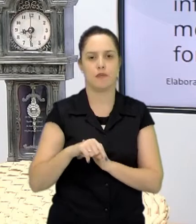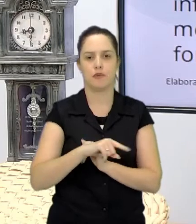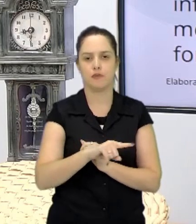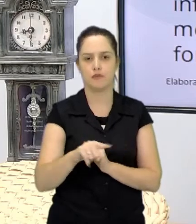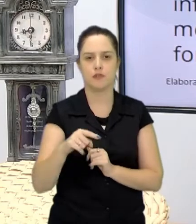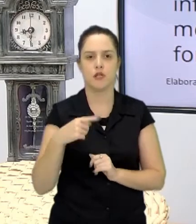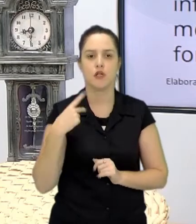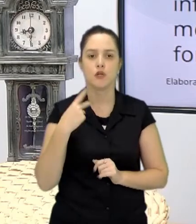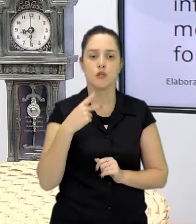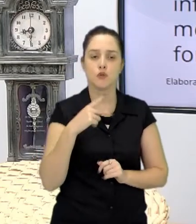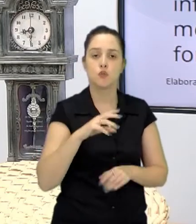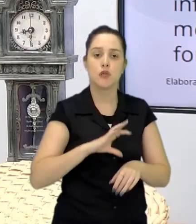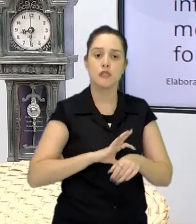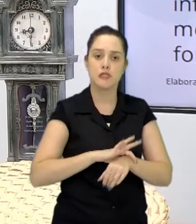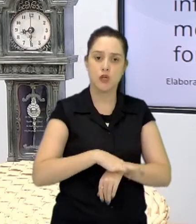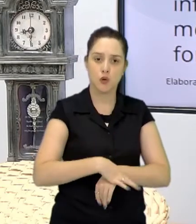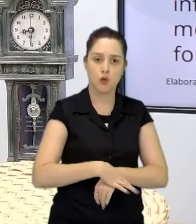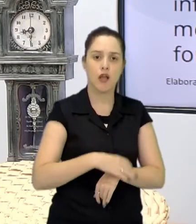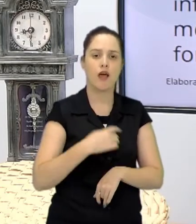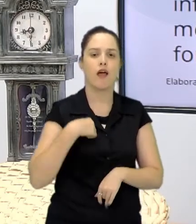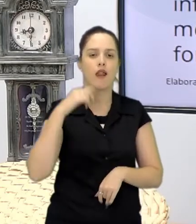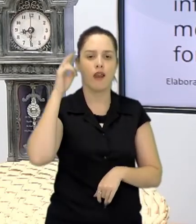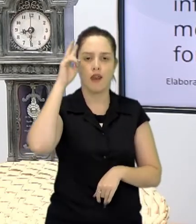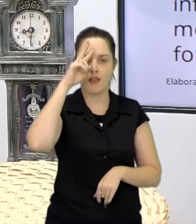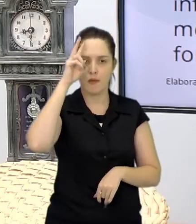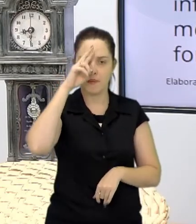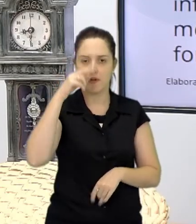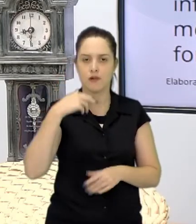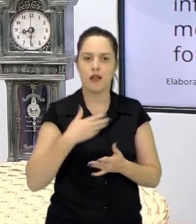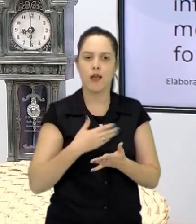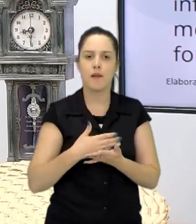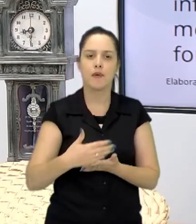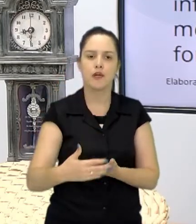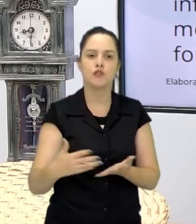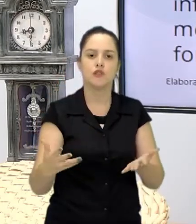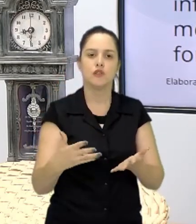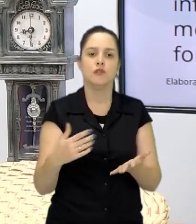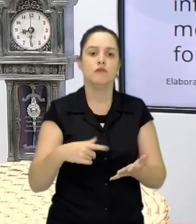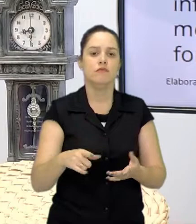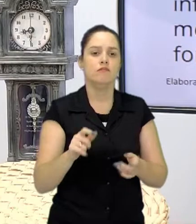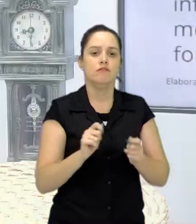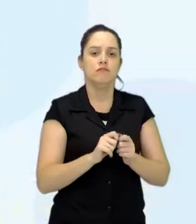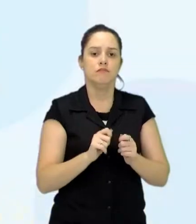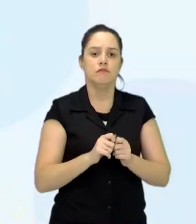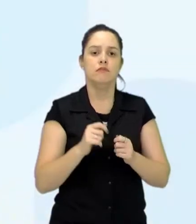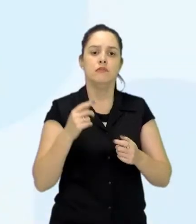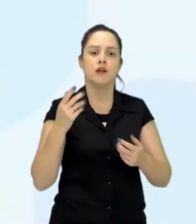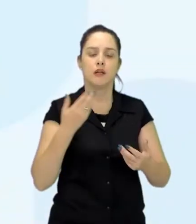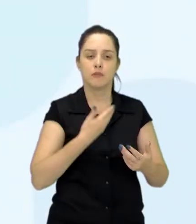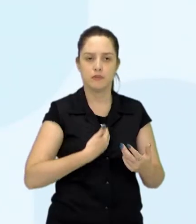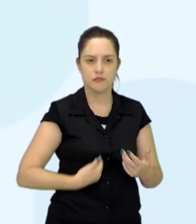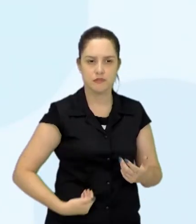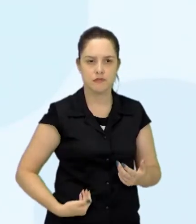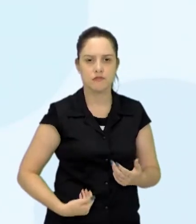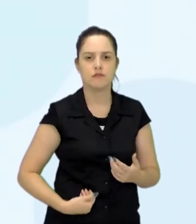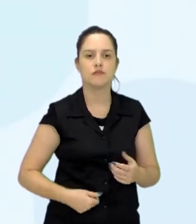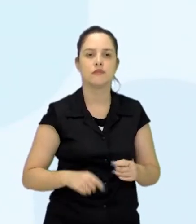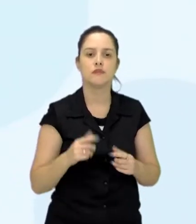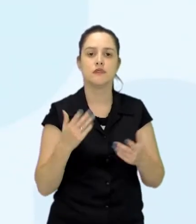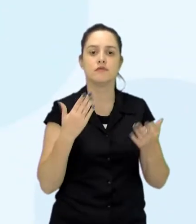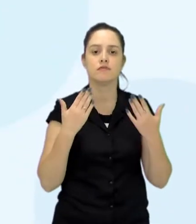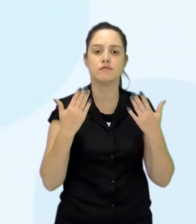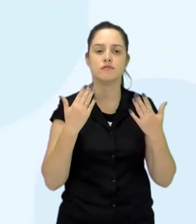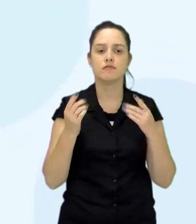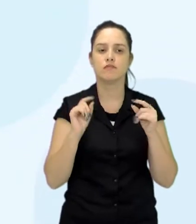uma solução para um problema a partir aí de tudo que vocês já pesquisaram. E aí assim um pouquinho das características, né, do gênero jornalístico,